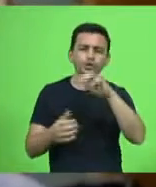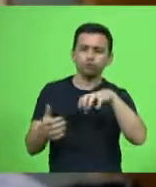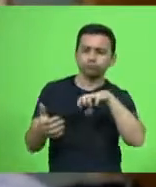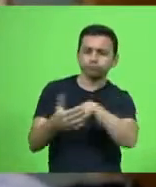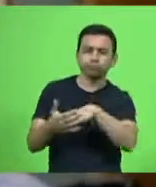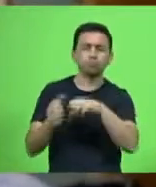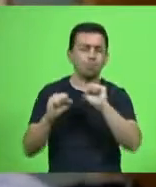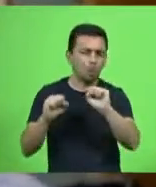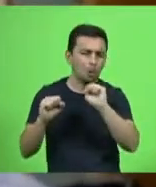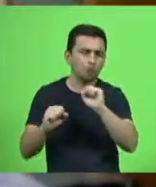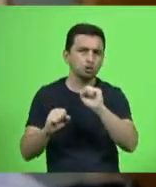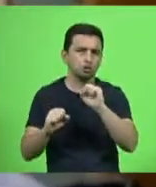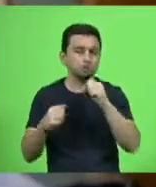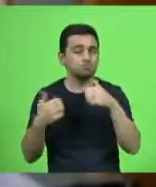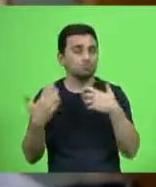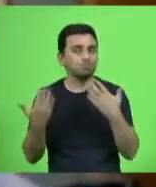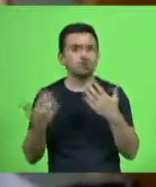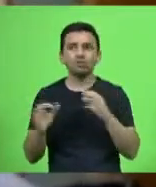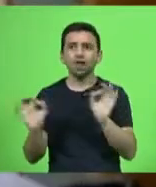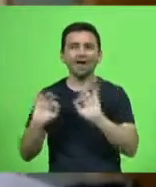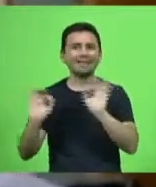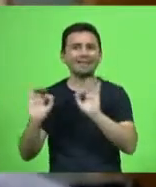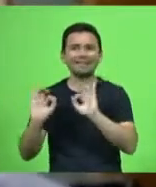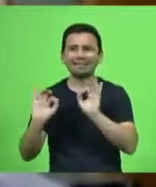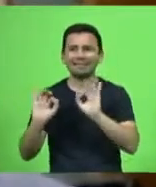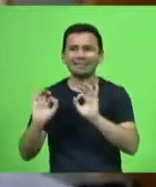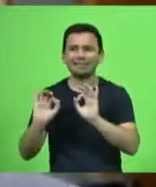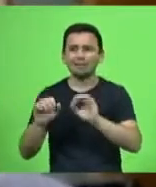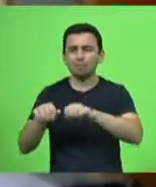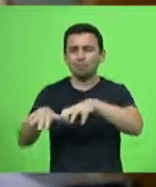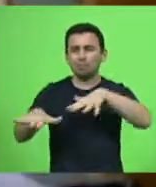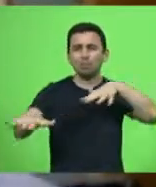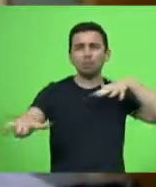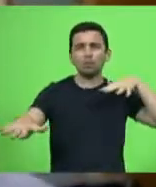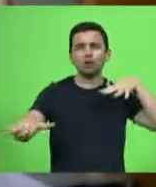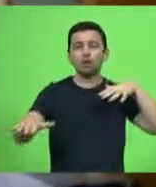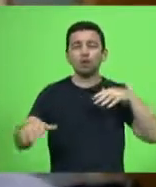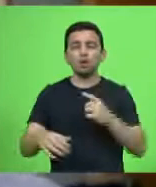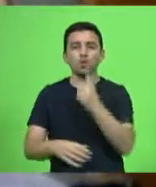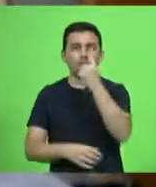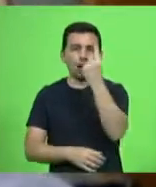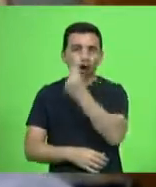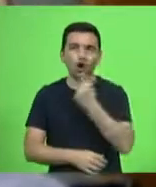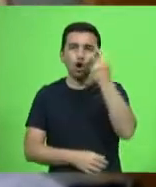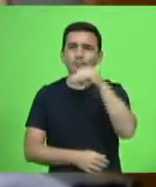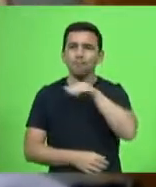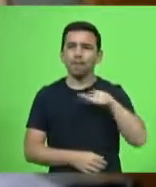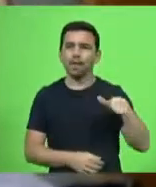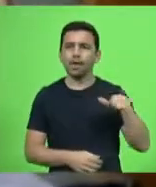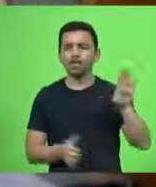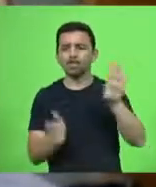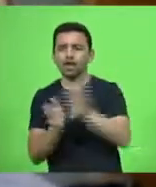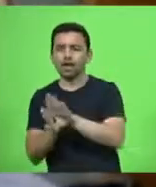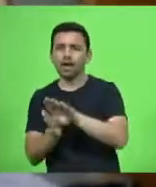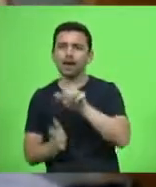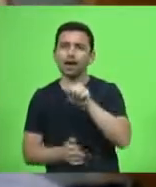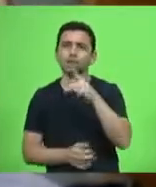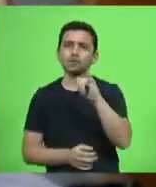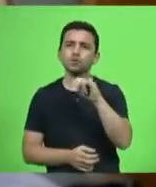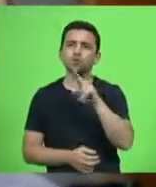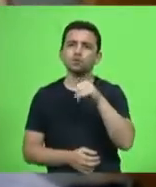Sotelso. Que nada, não tinha acidente. Demorei uma hora e meia para chegar em Apiúna. Sabe qual era o